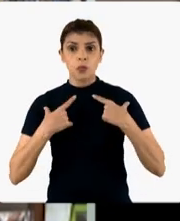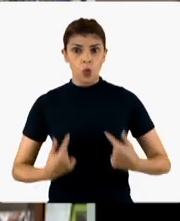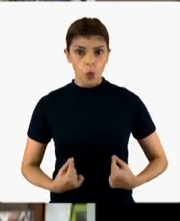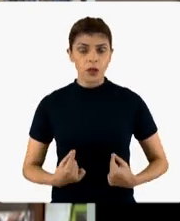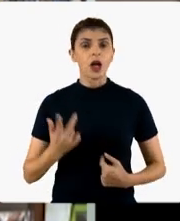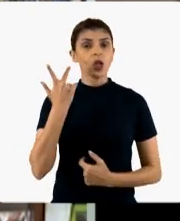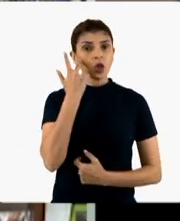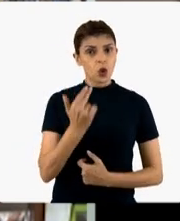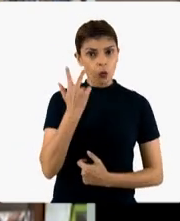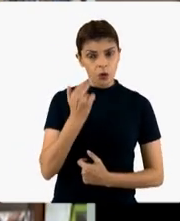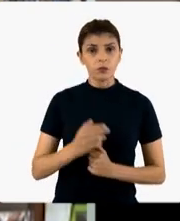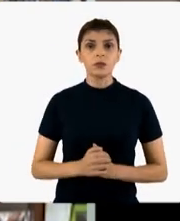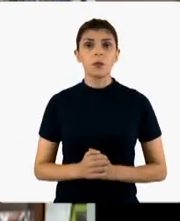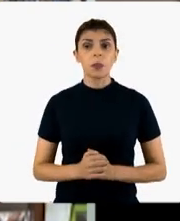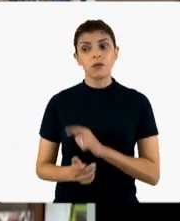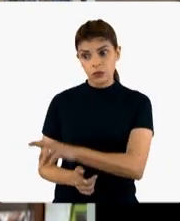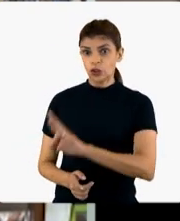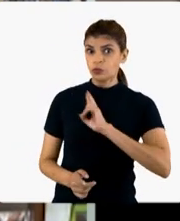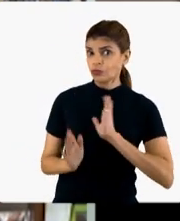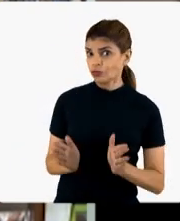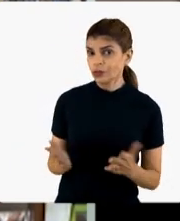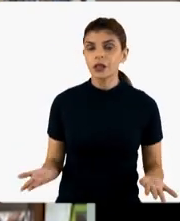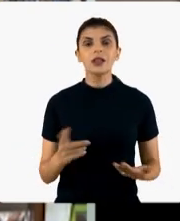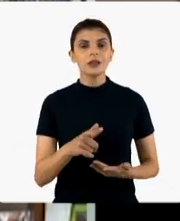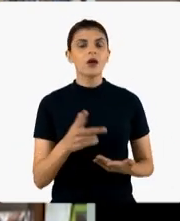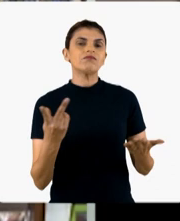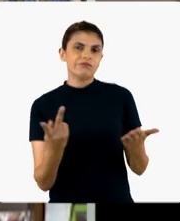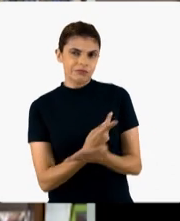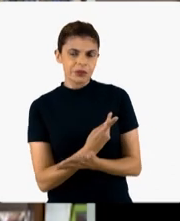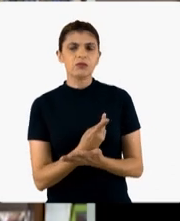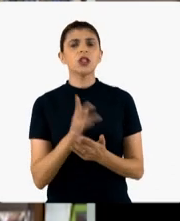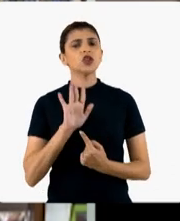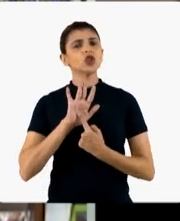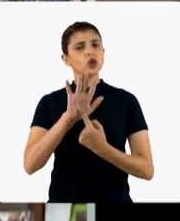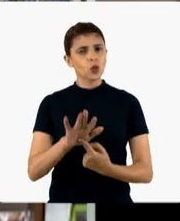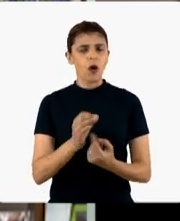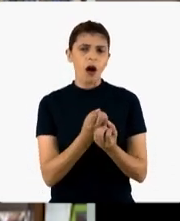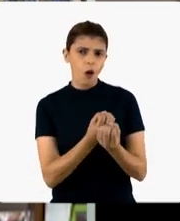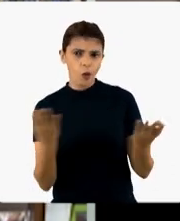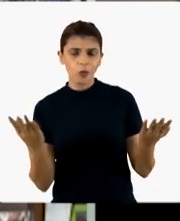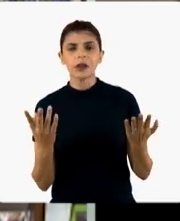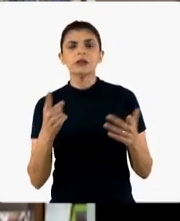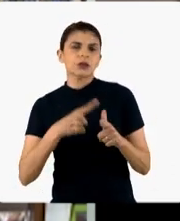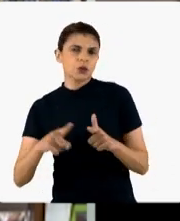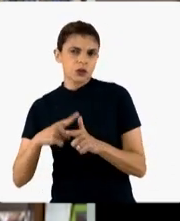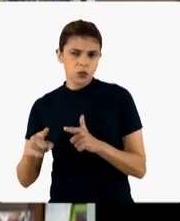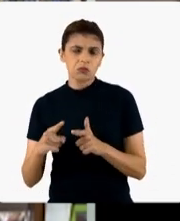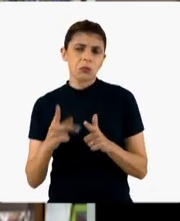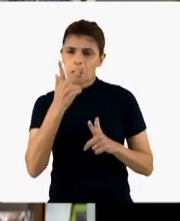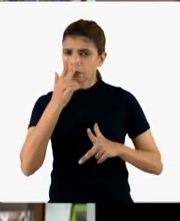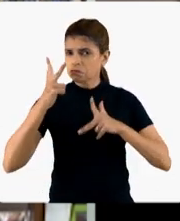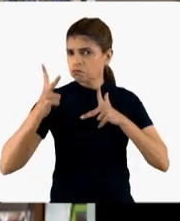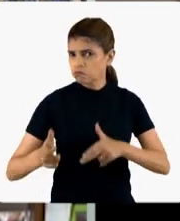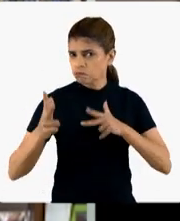normal. É isso mesmo. Isso é bem. Até o Gattinone publicou uma série de casos, 16 casos, que é mais ou